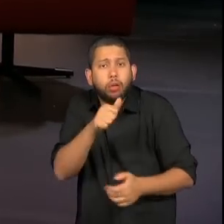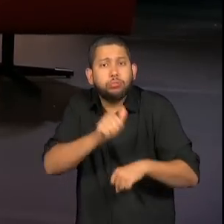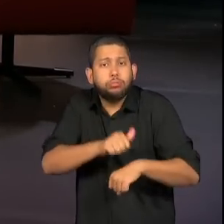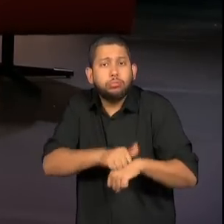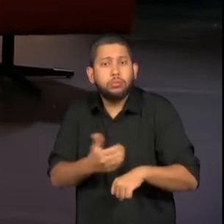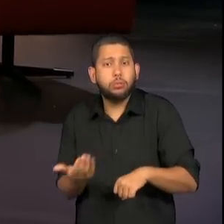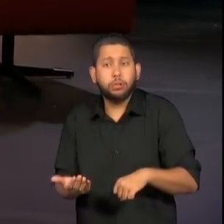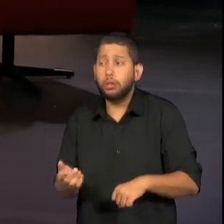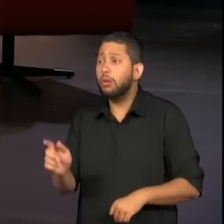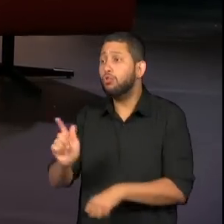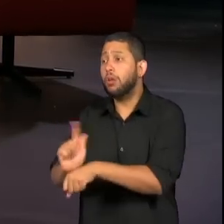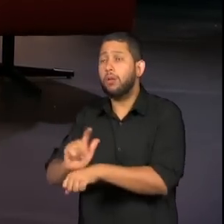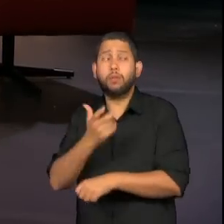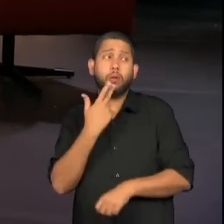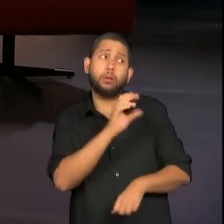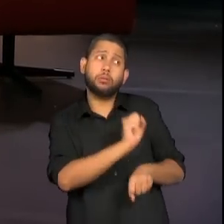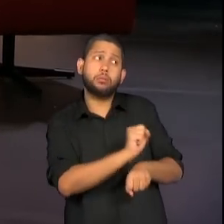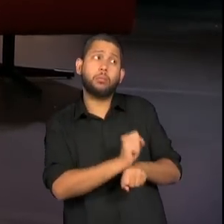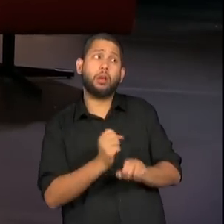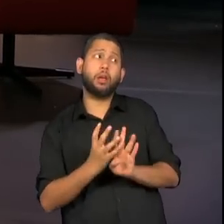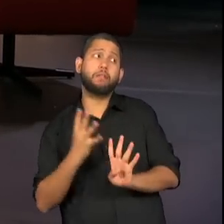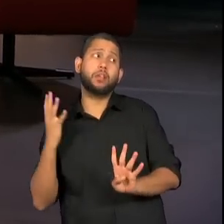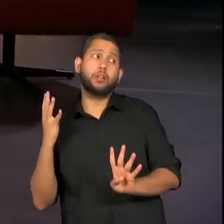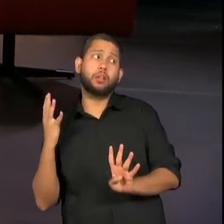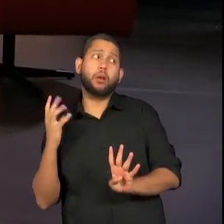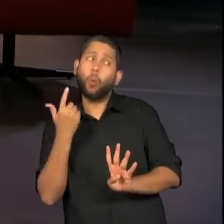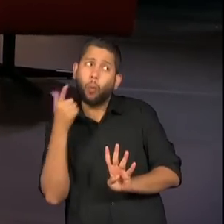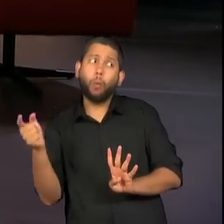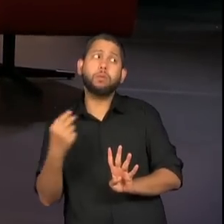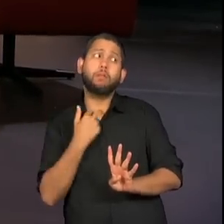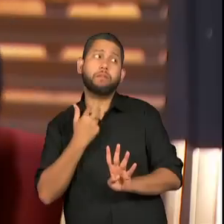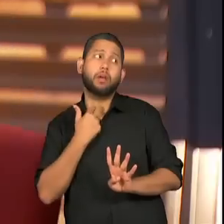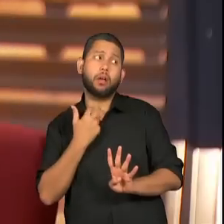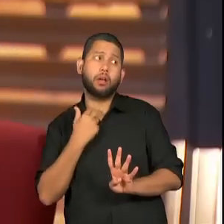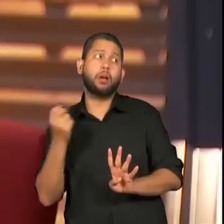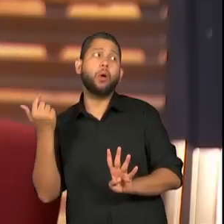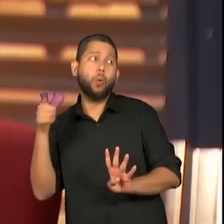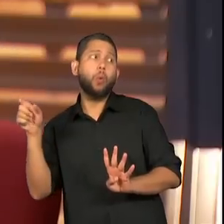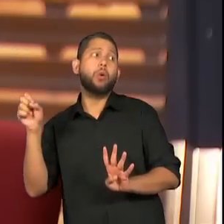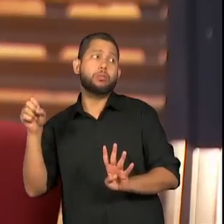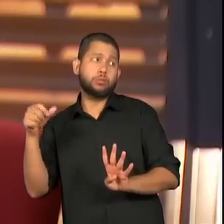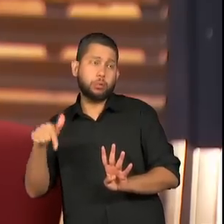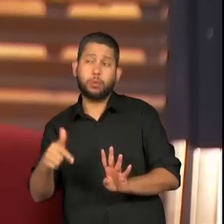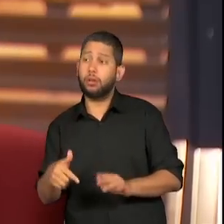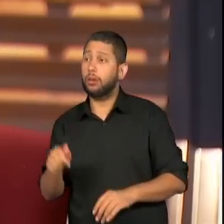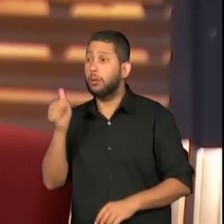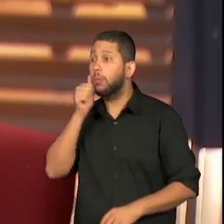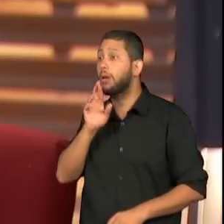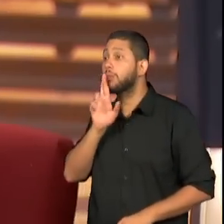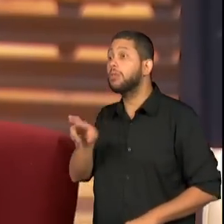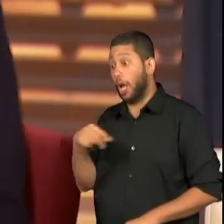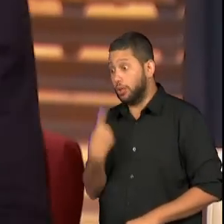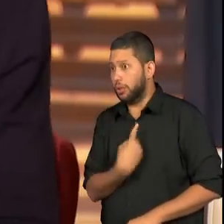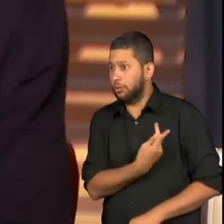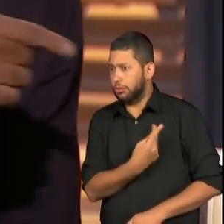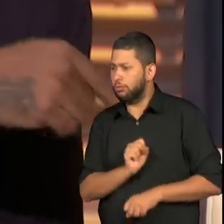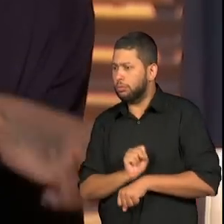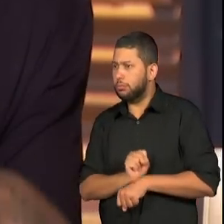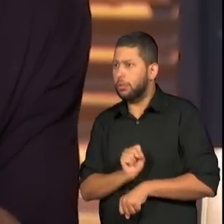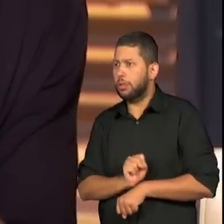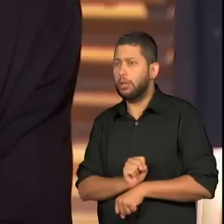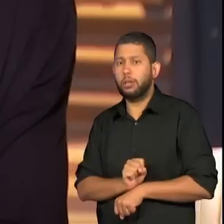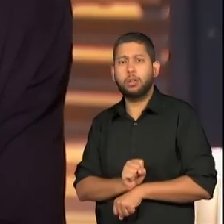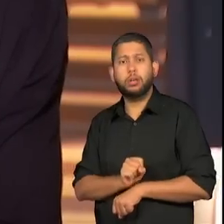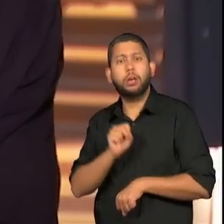E o gerente dizer, ó, tem que aguardar um pouco que não tem vaga. Que diabo! E ela responder, nós vamos ficar aguardando. Esse